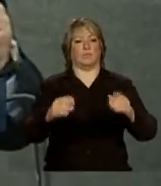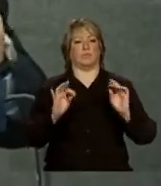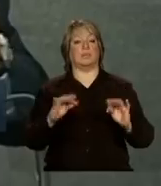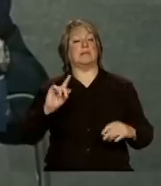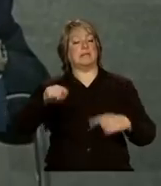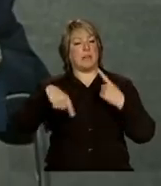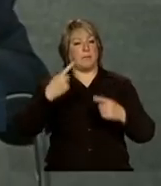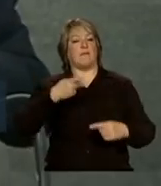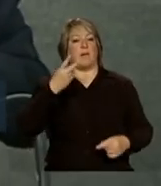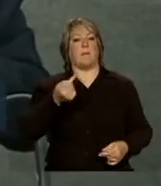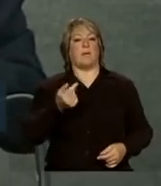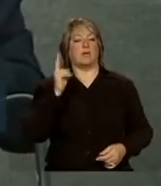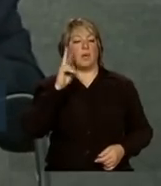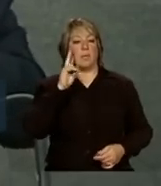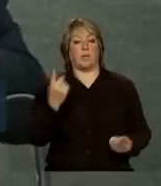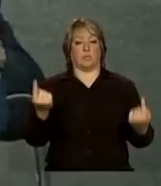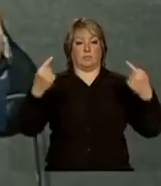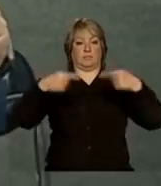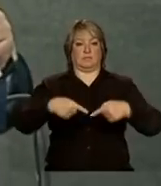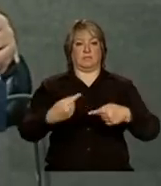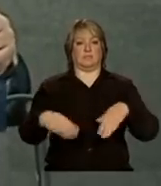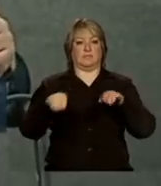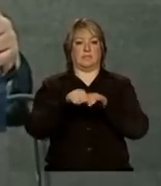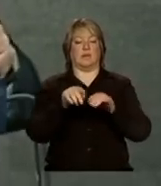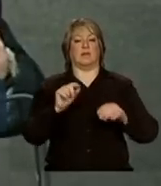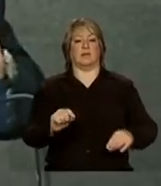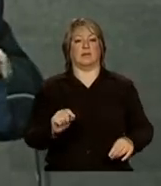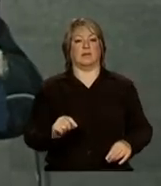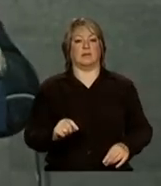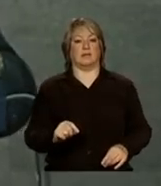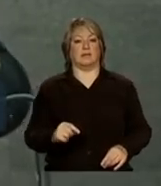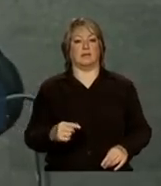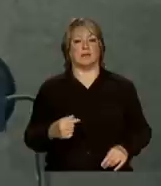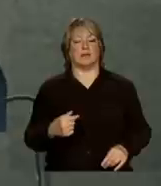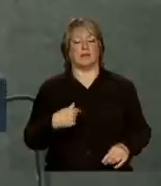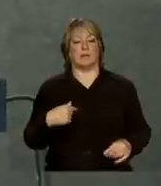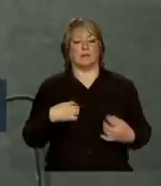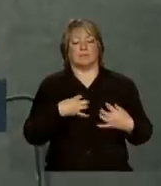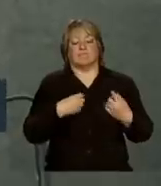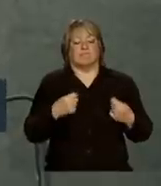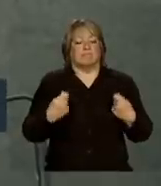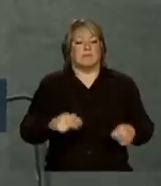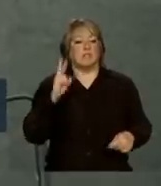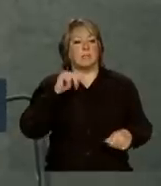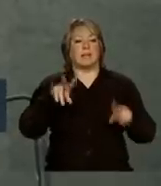competitividade a minha angústia sobre o tema da Educação